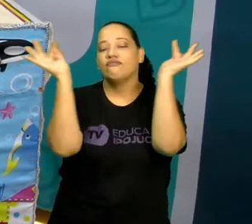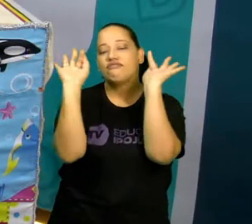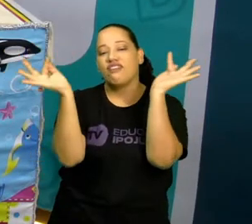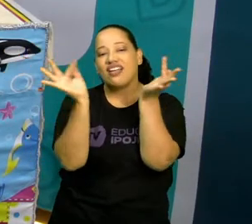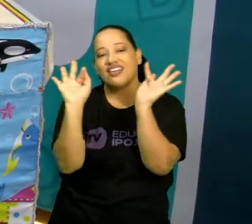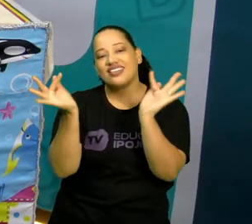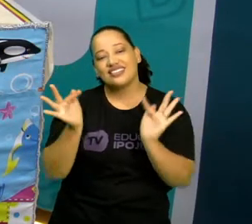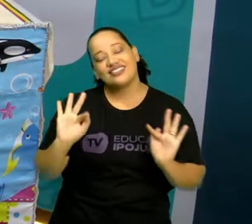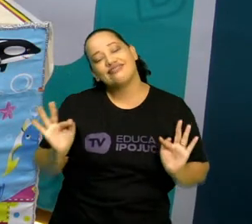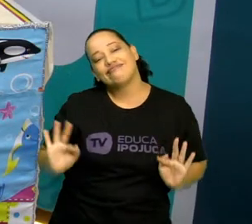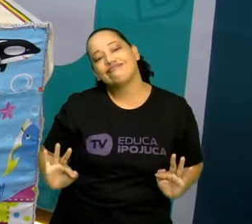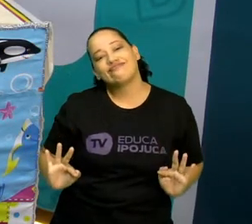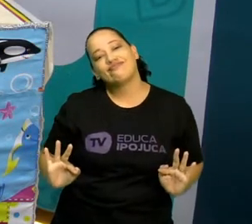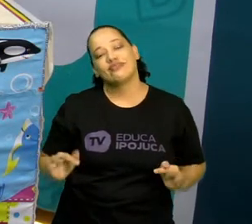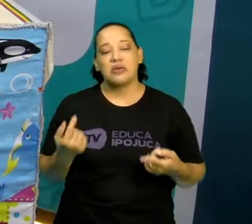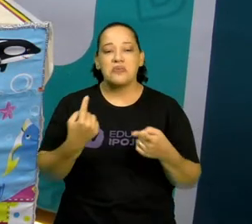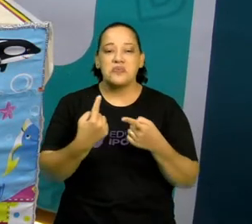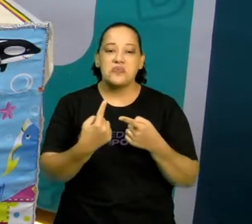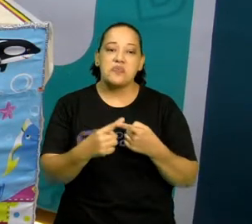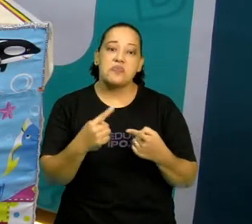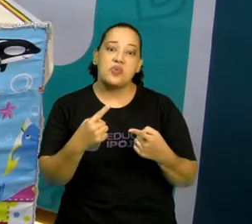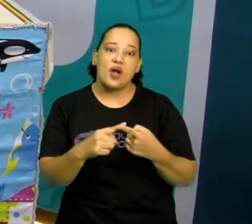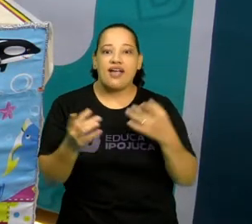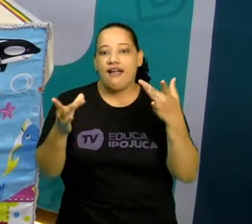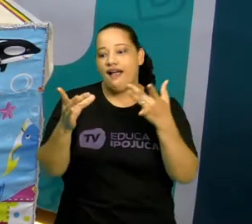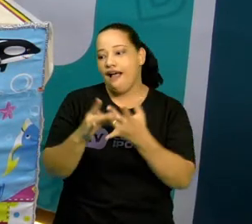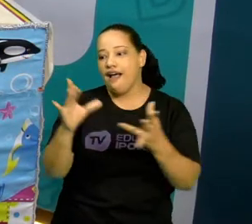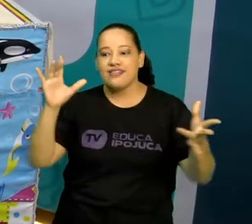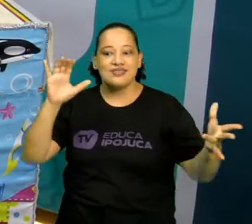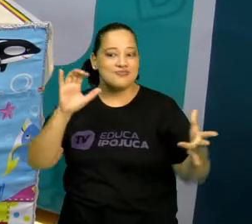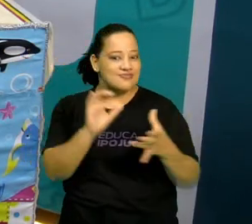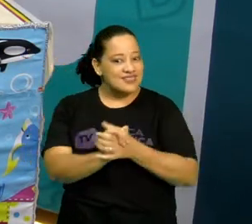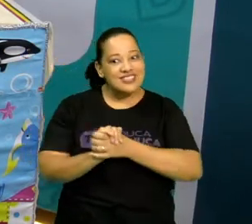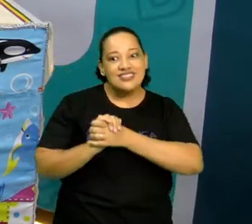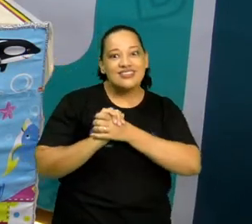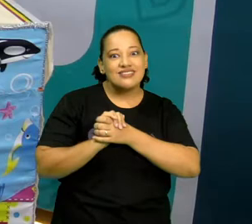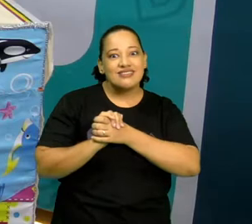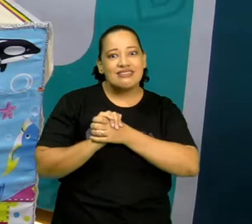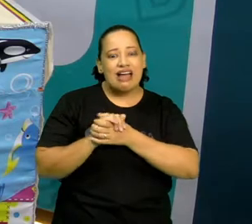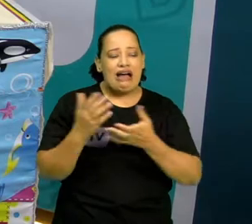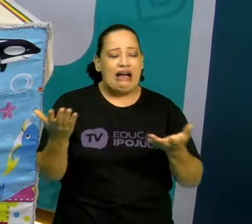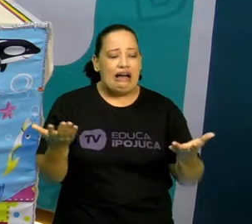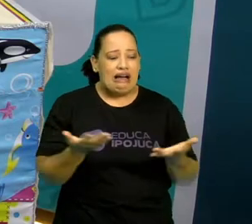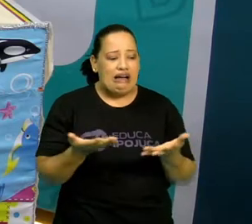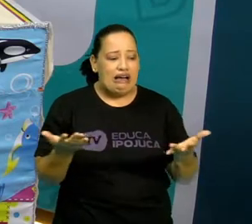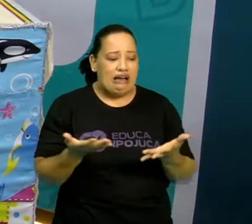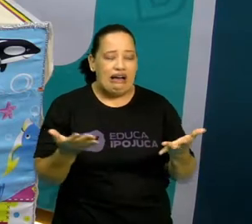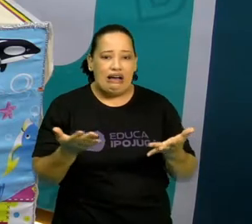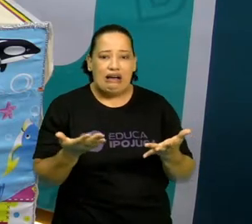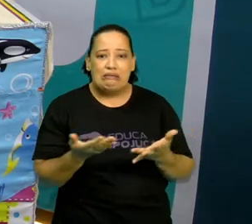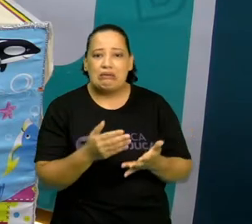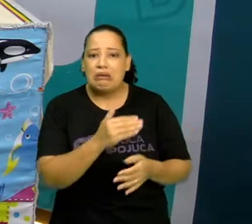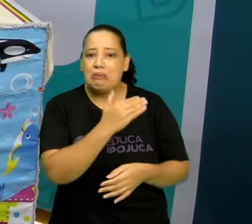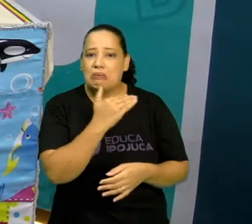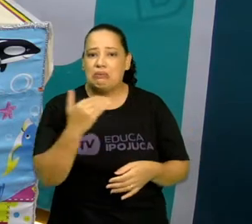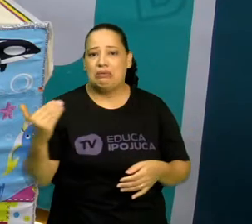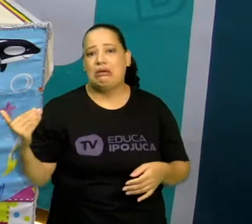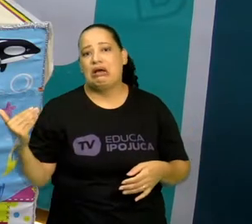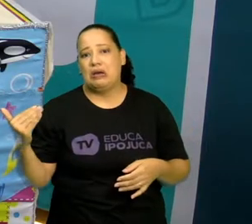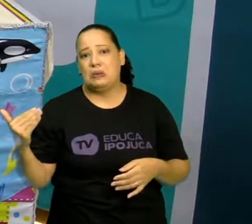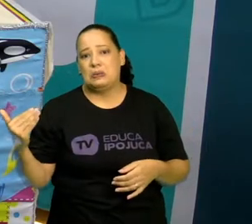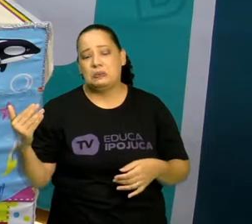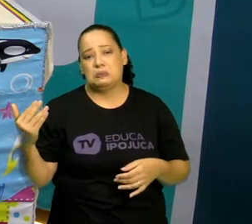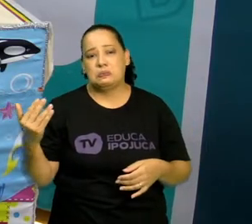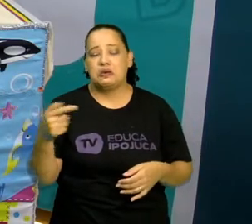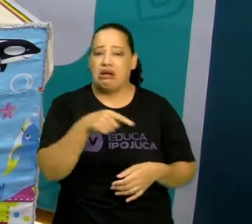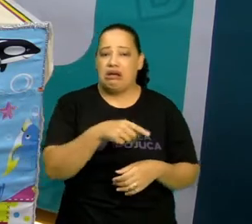feliz... Porque estava no seu casamento, ficou viúva. É, né? Pelo menos não